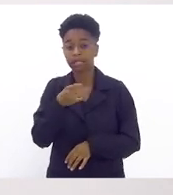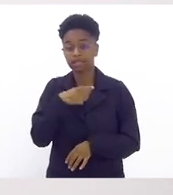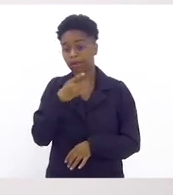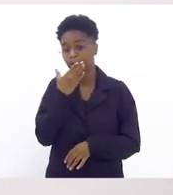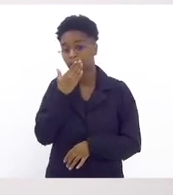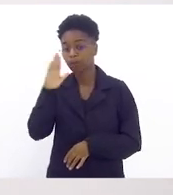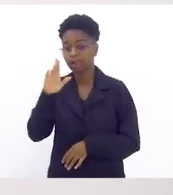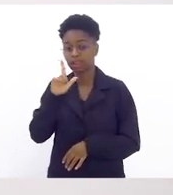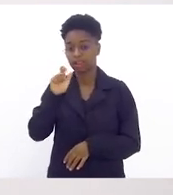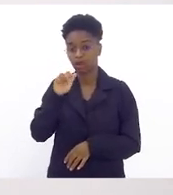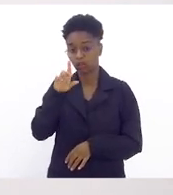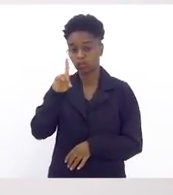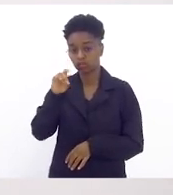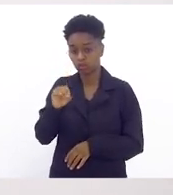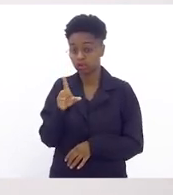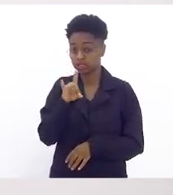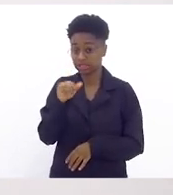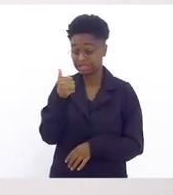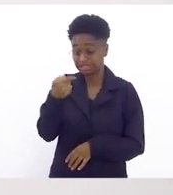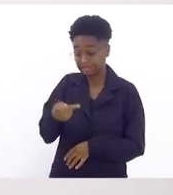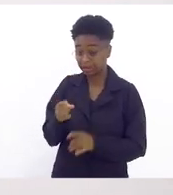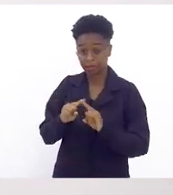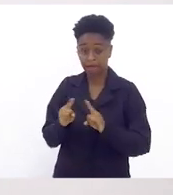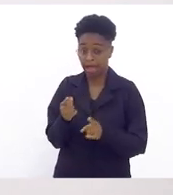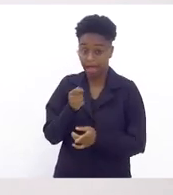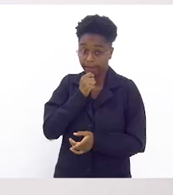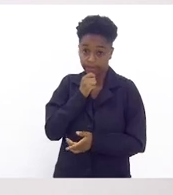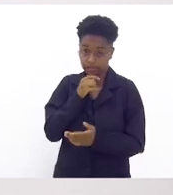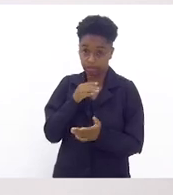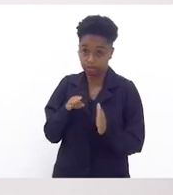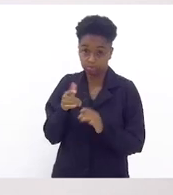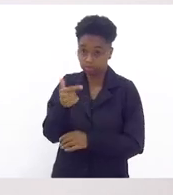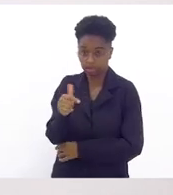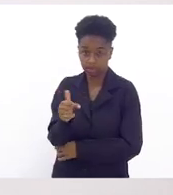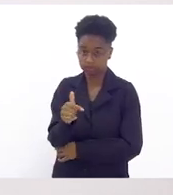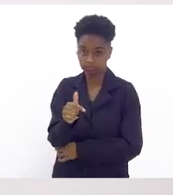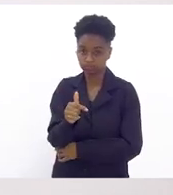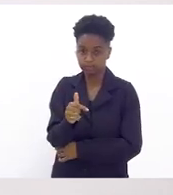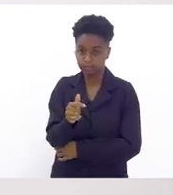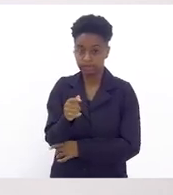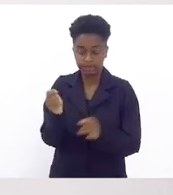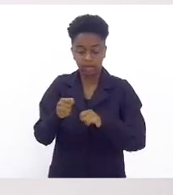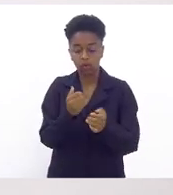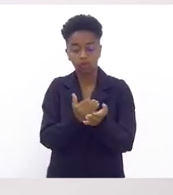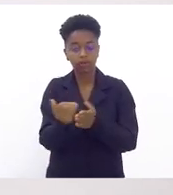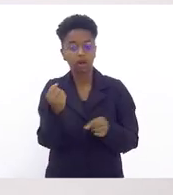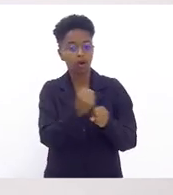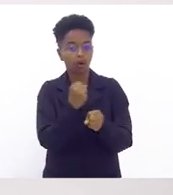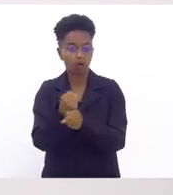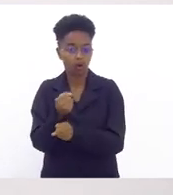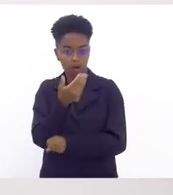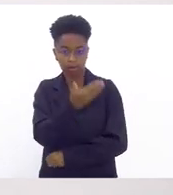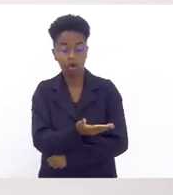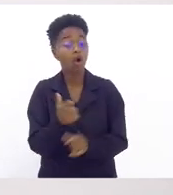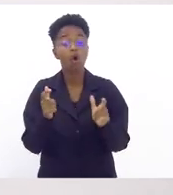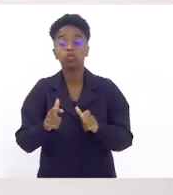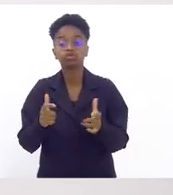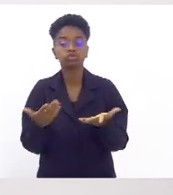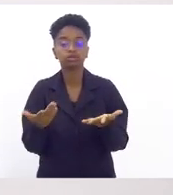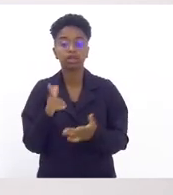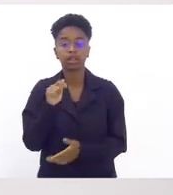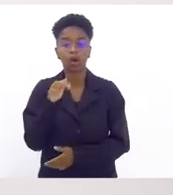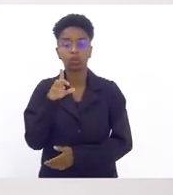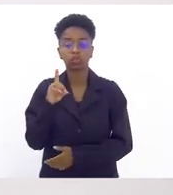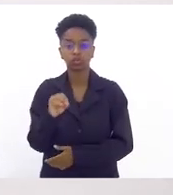e eu não sei onde está esse laudo para se iniciar as obras do Casarão Onde está esse laudo